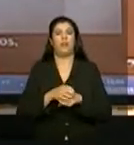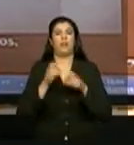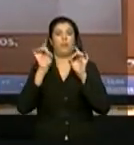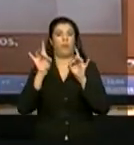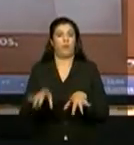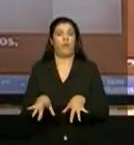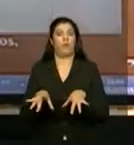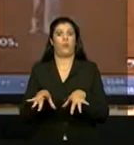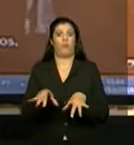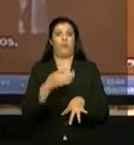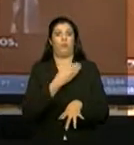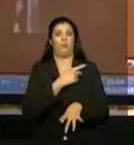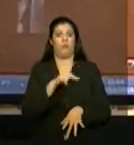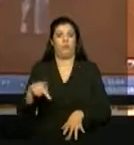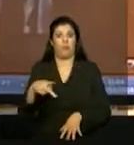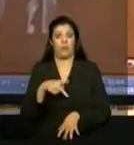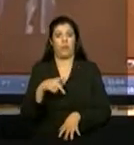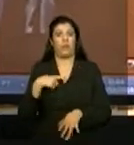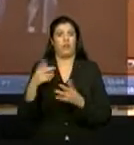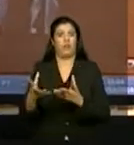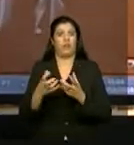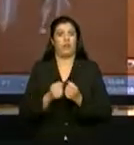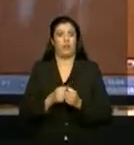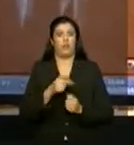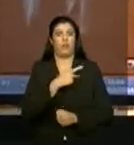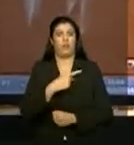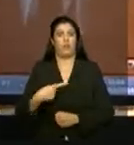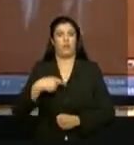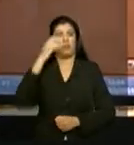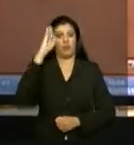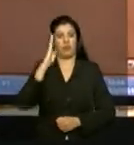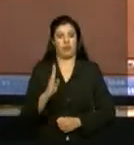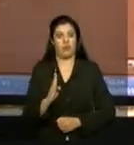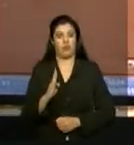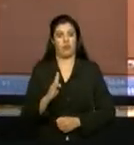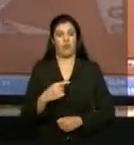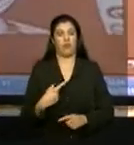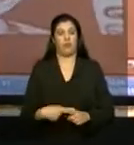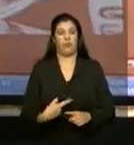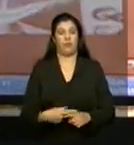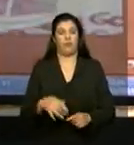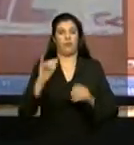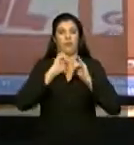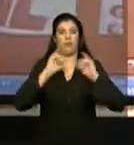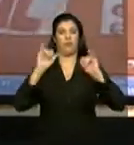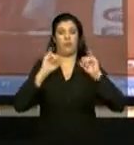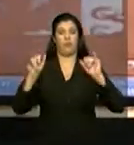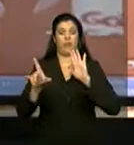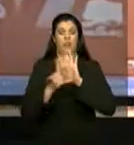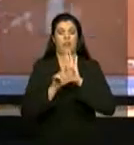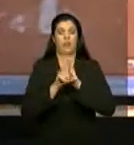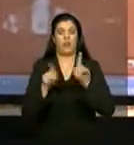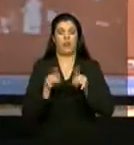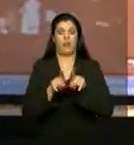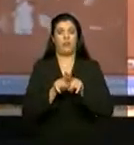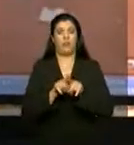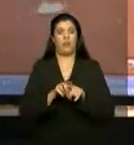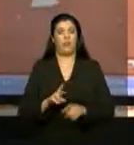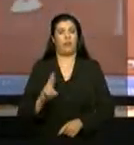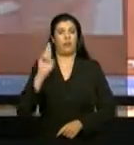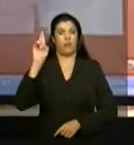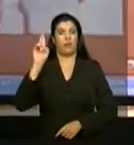jânio quadros assumiu a presidência do brasil graças à campanha da legalidade integrada pelo governador